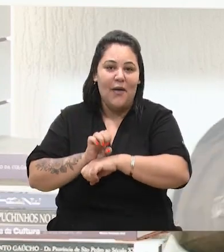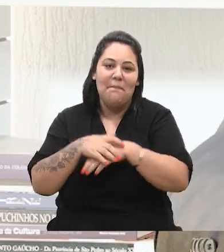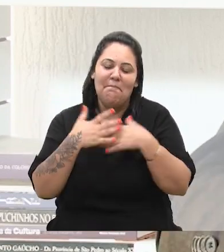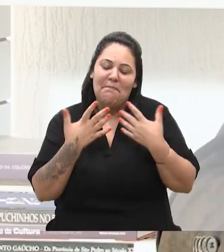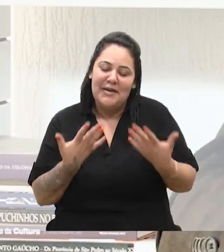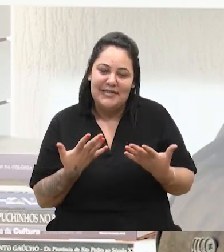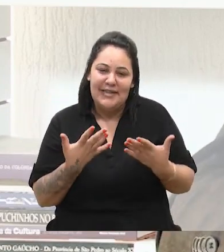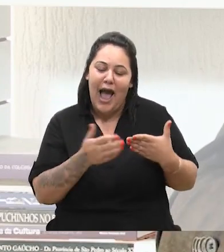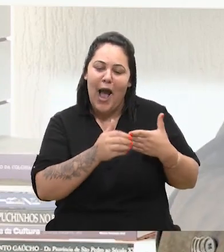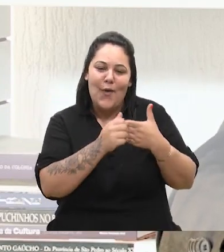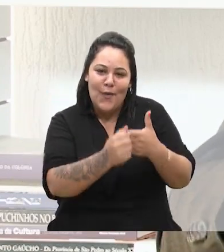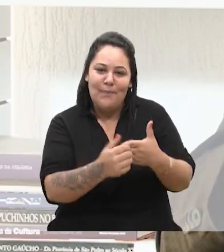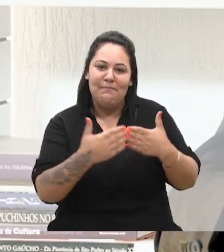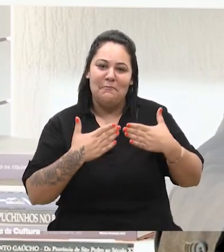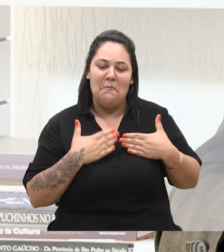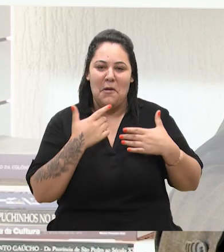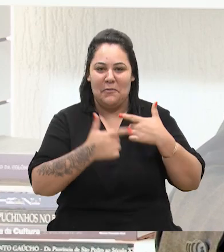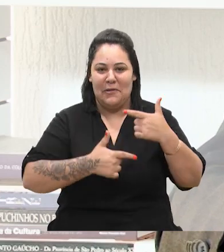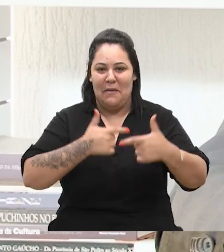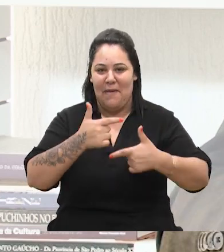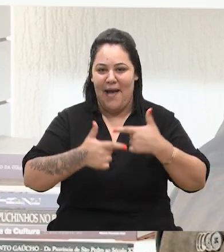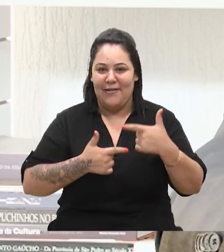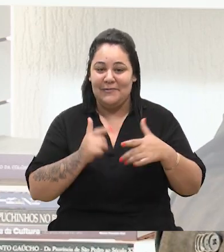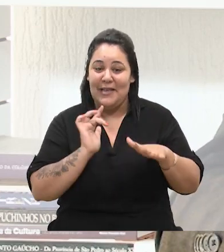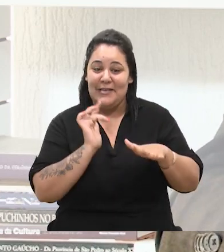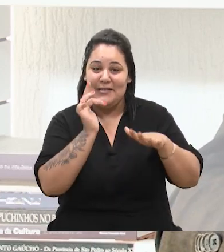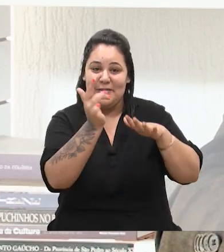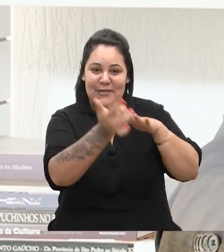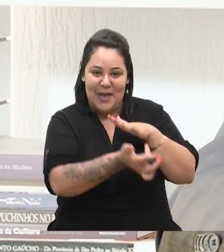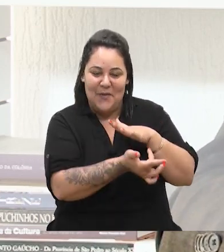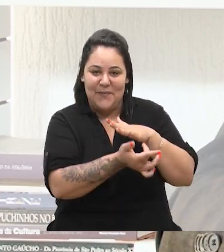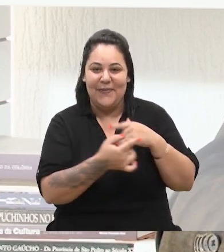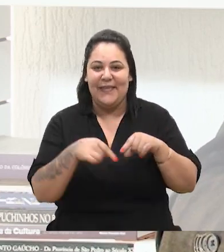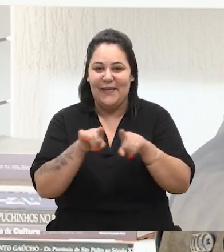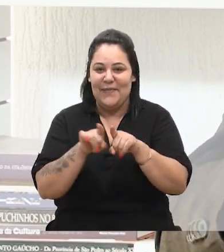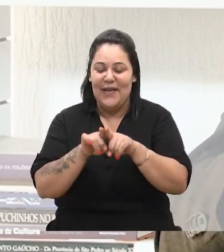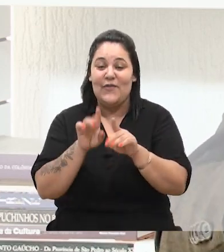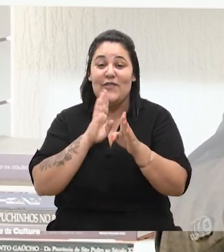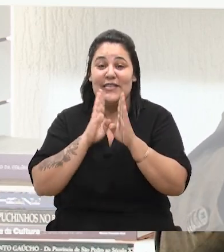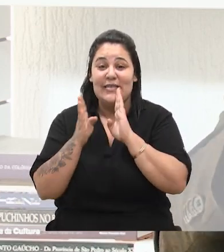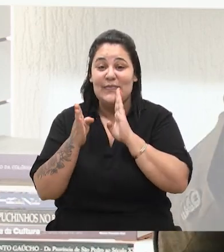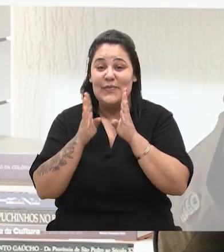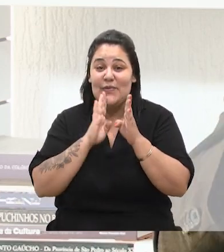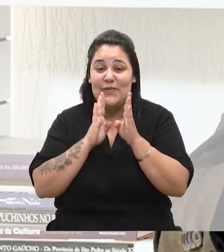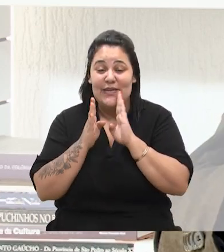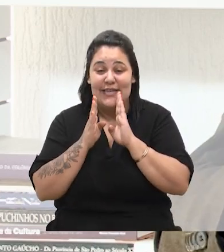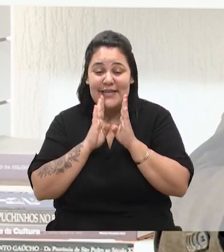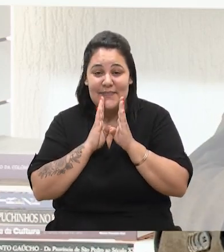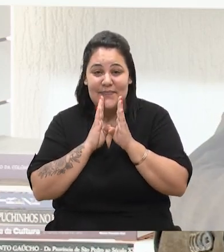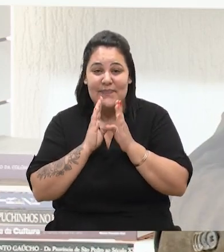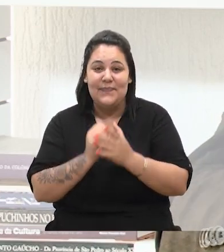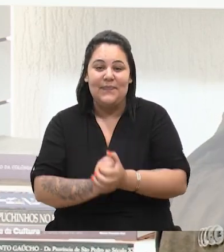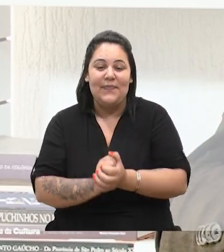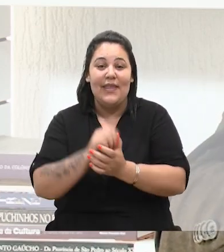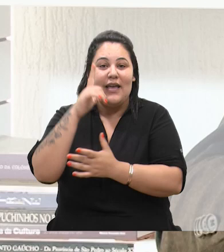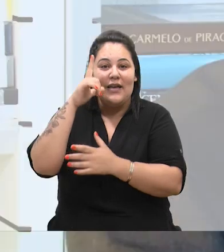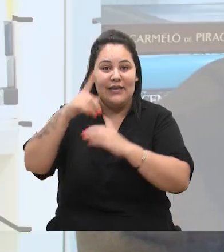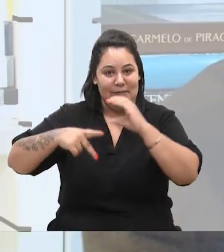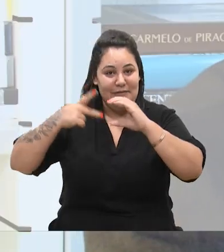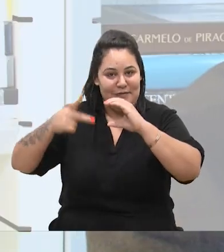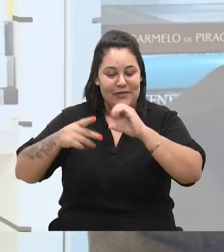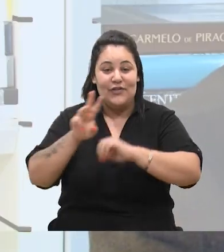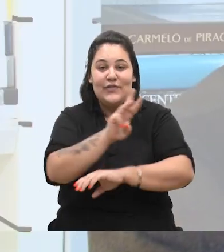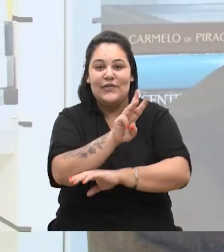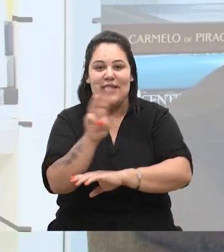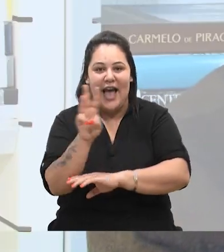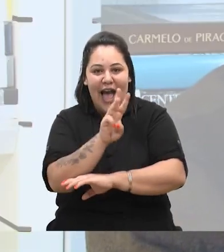estadual. Mas enfim, acompanhe o meu trabalho através das minhas redes sociais, através do Facebook da Câmara de Vereadores,